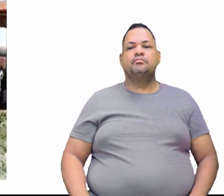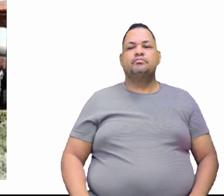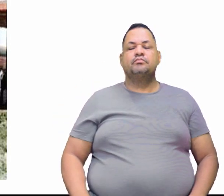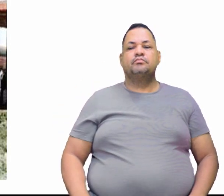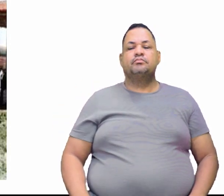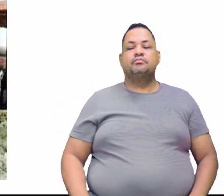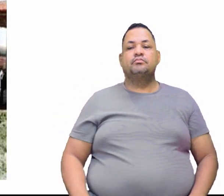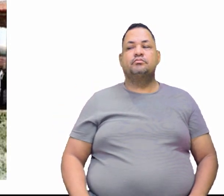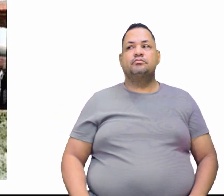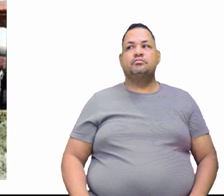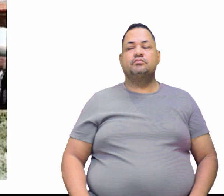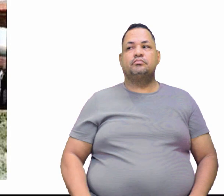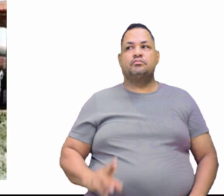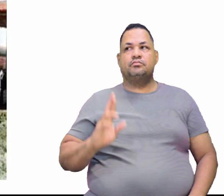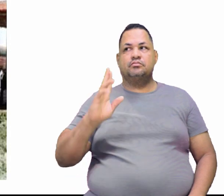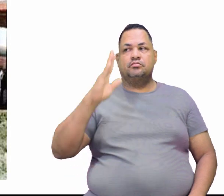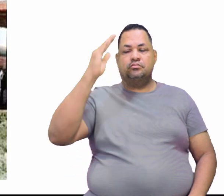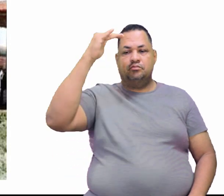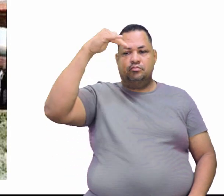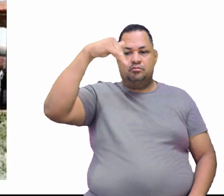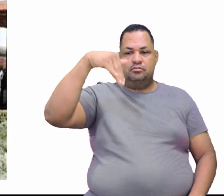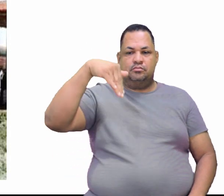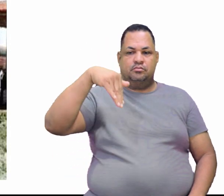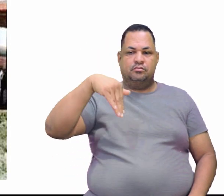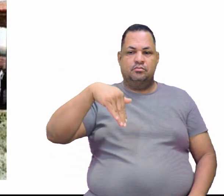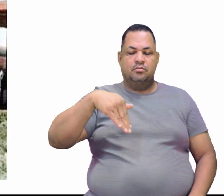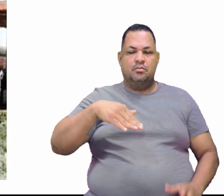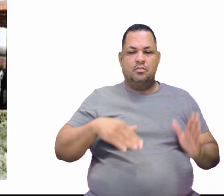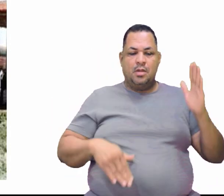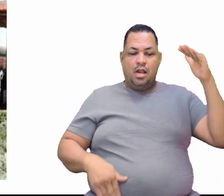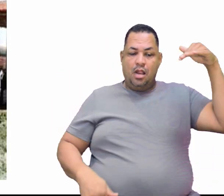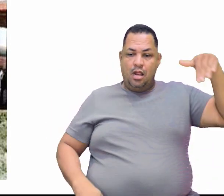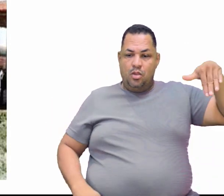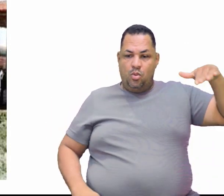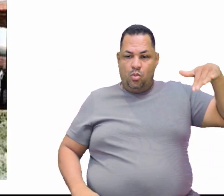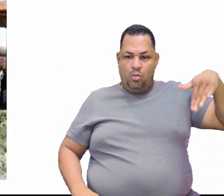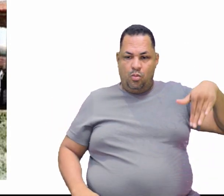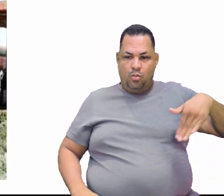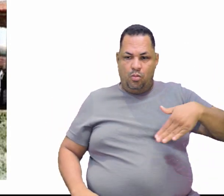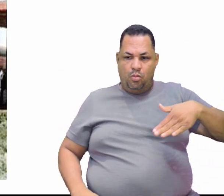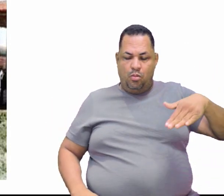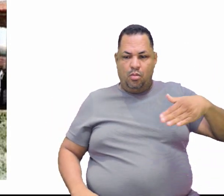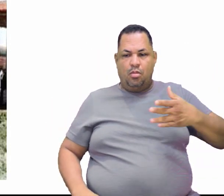Ó, para quem desce, para quem vem lá do Madre de Deus,